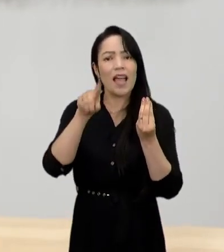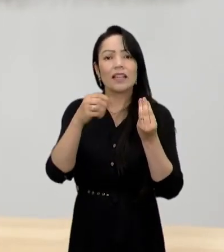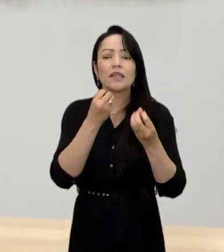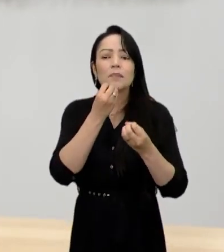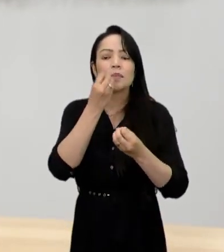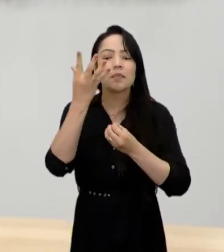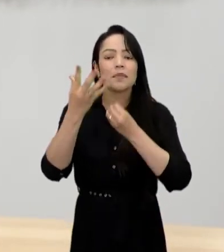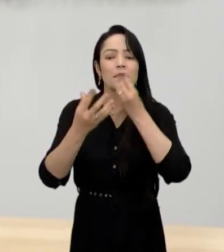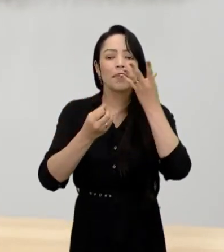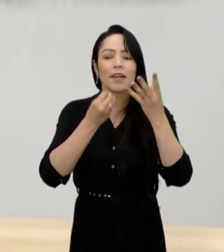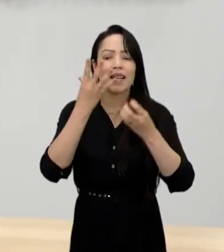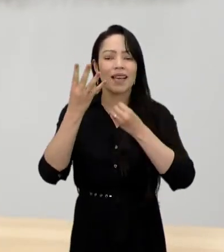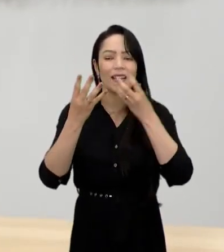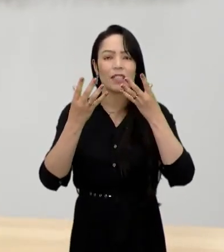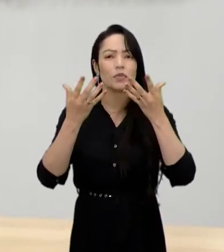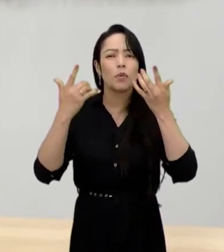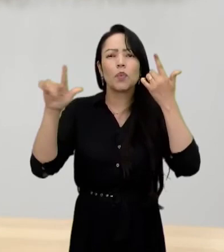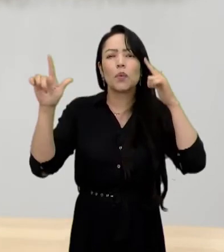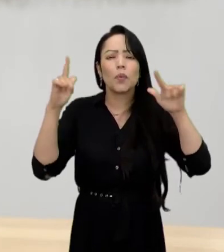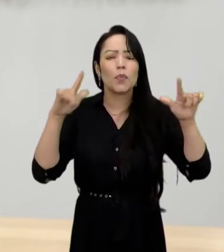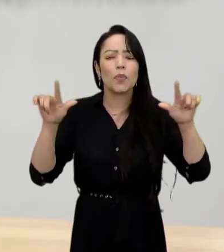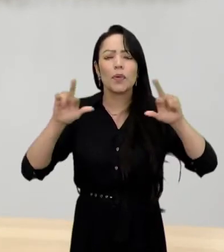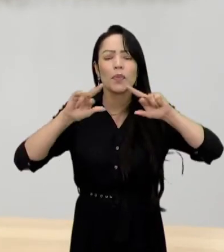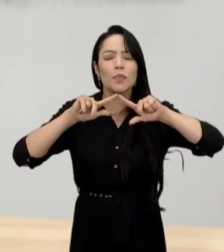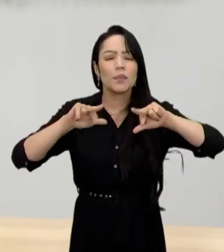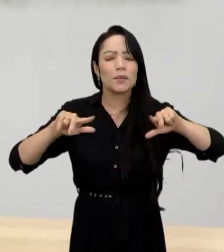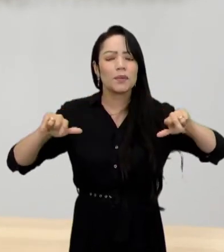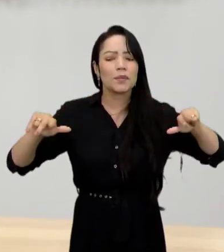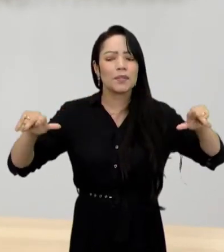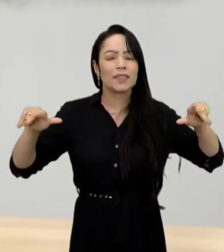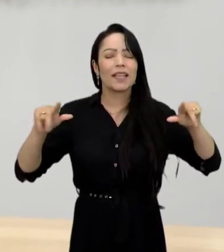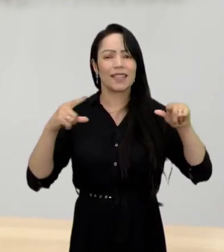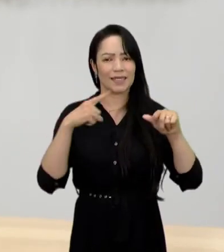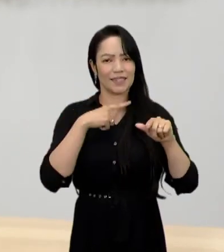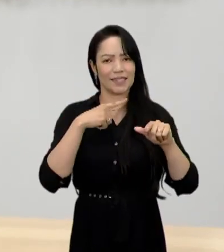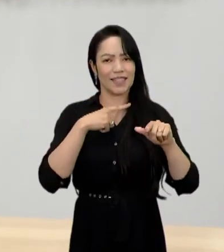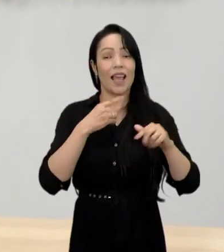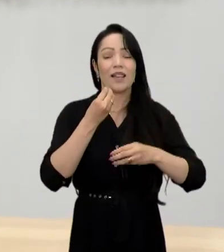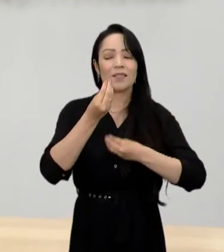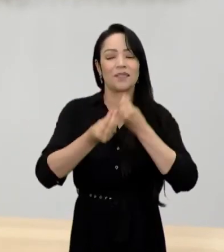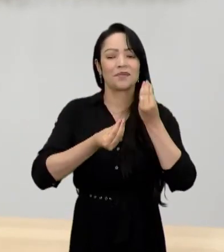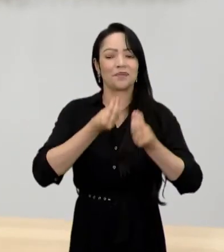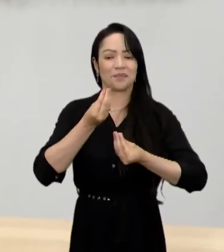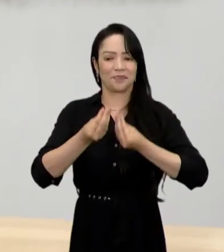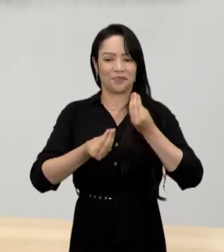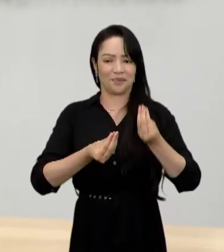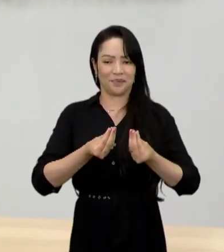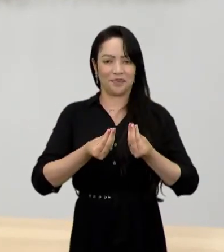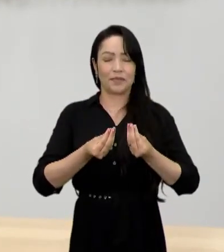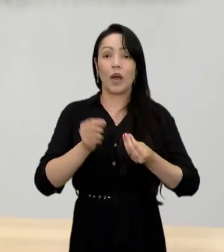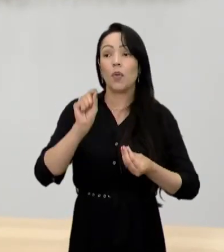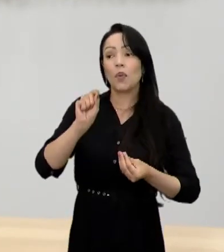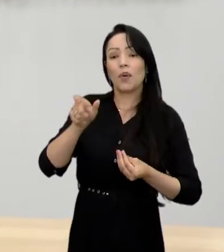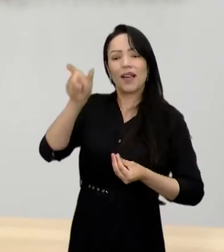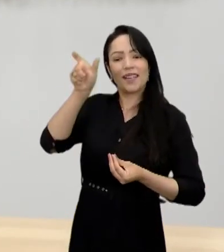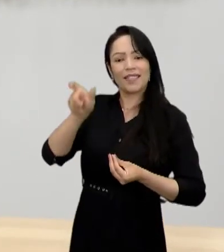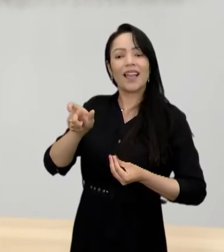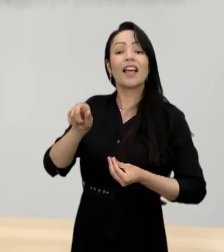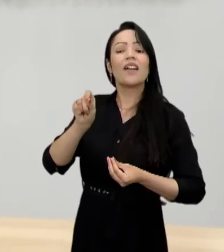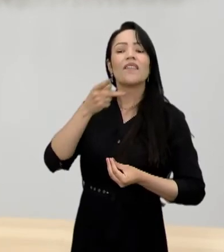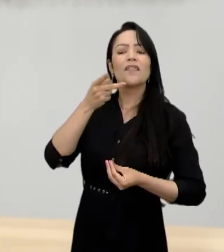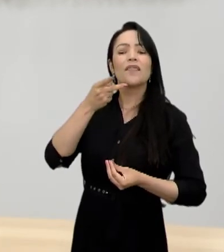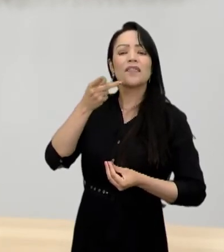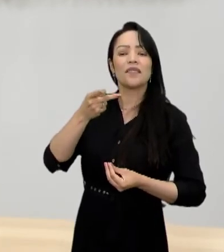expressa todas essas outras características que estão envolvendo o que ela está